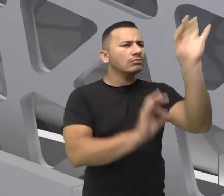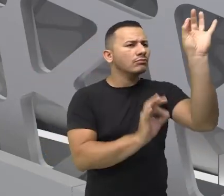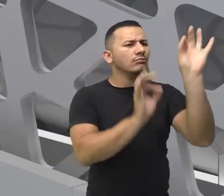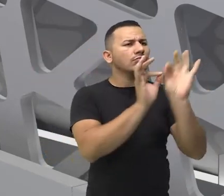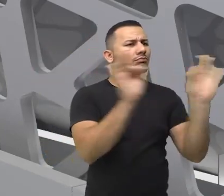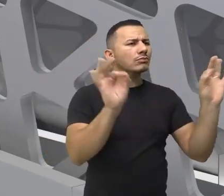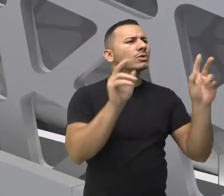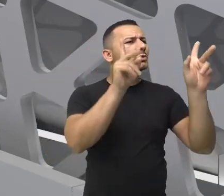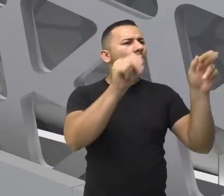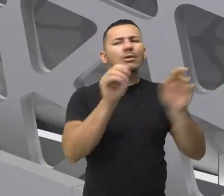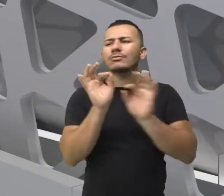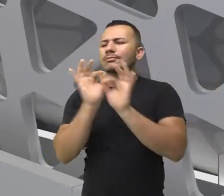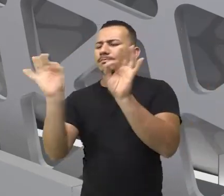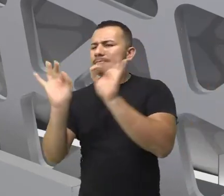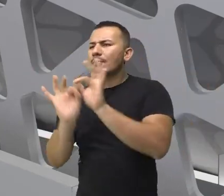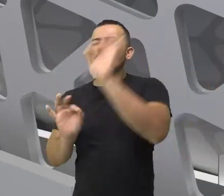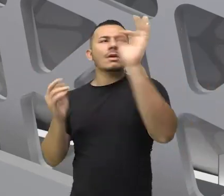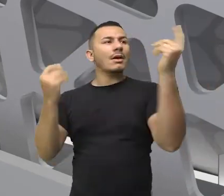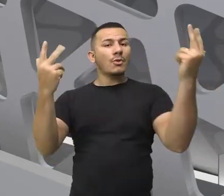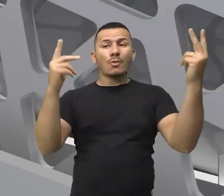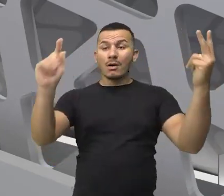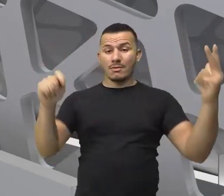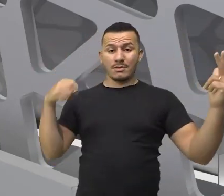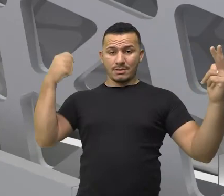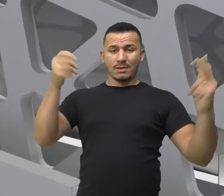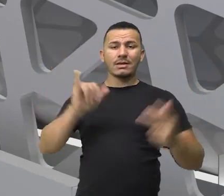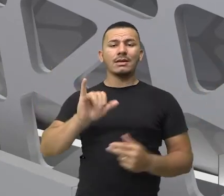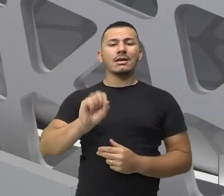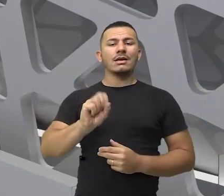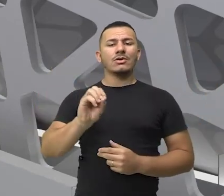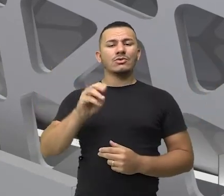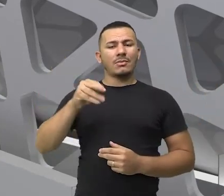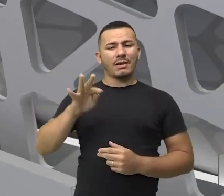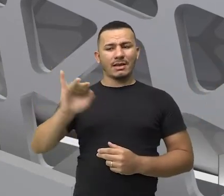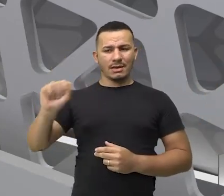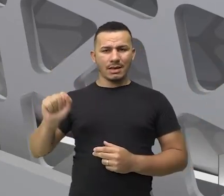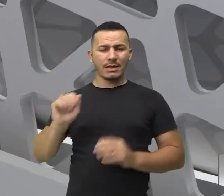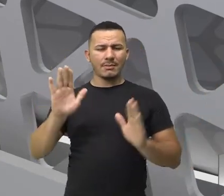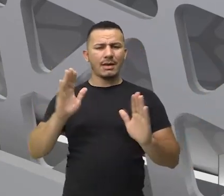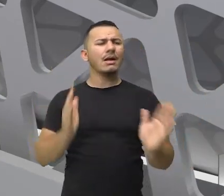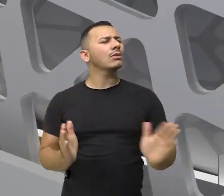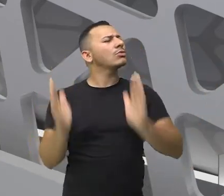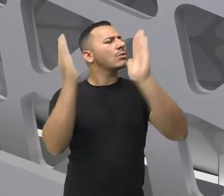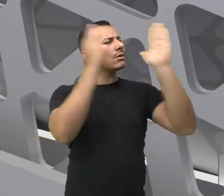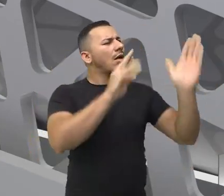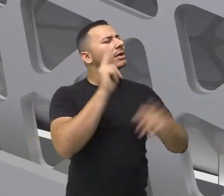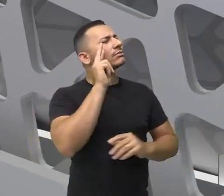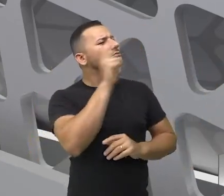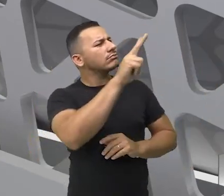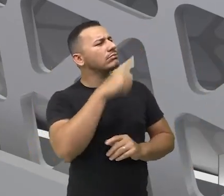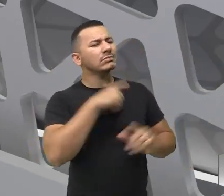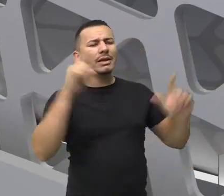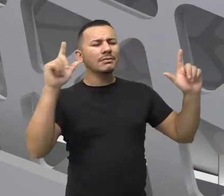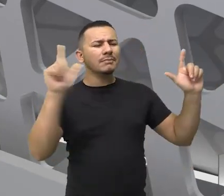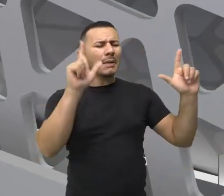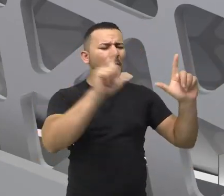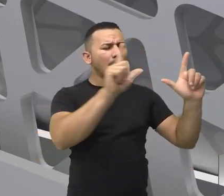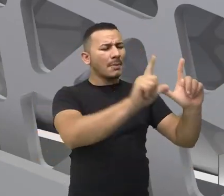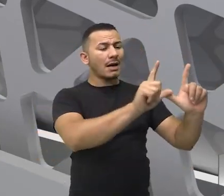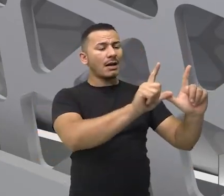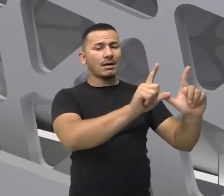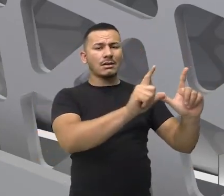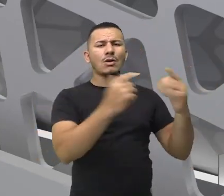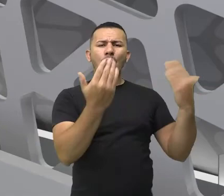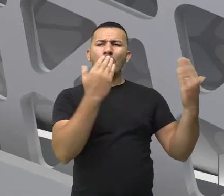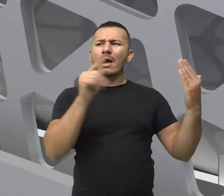iguais. Então, eu estou diante de uma isometria. Mas aí, mais do lado, eu tenho uma diminuição desse quadrinho